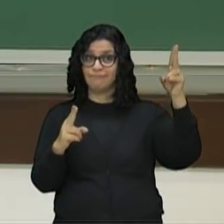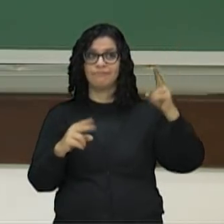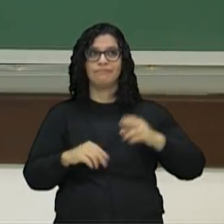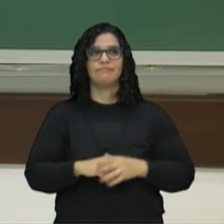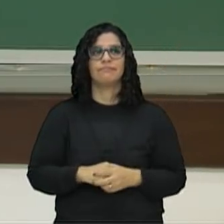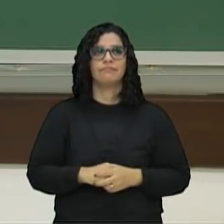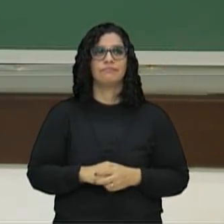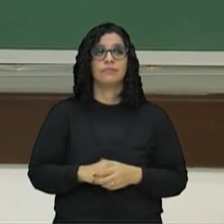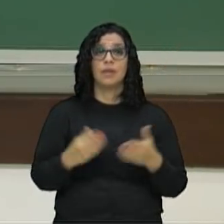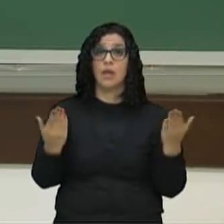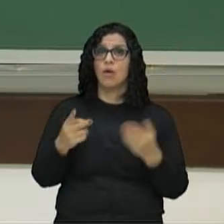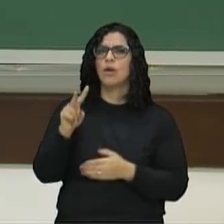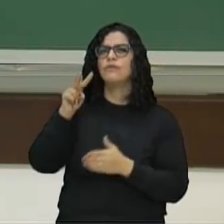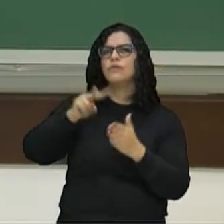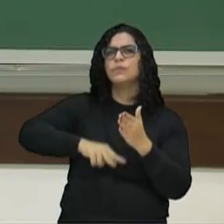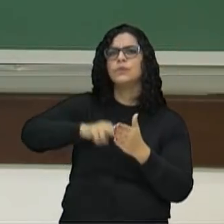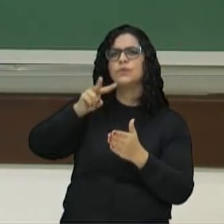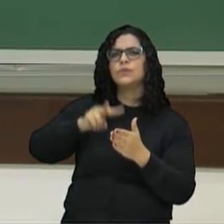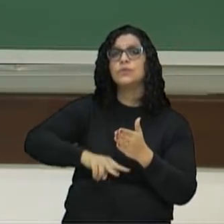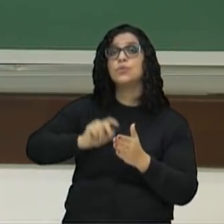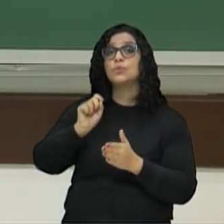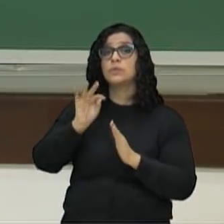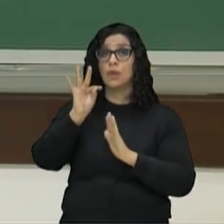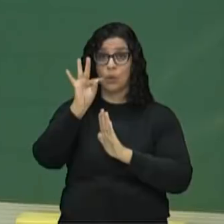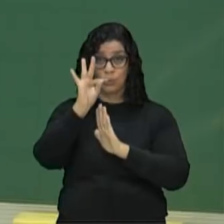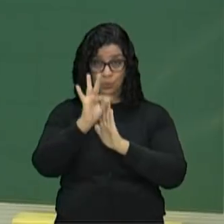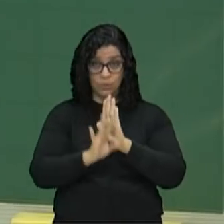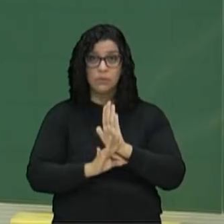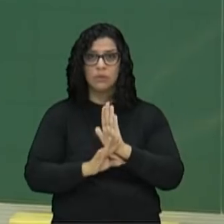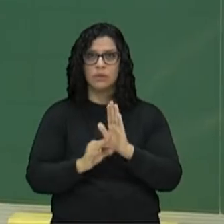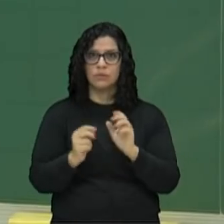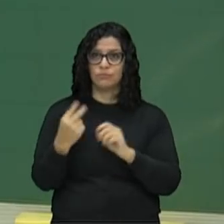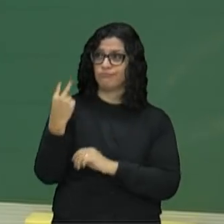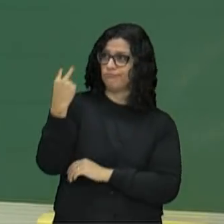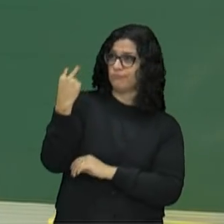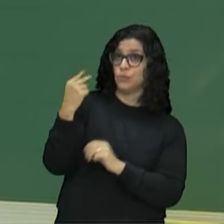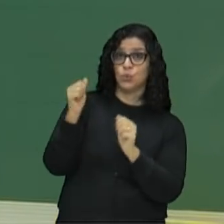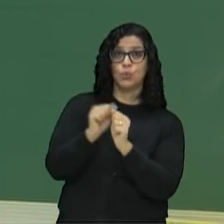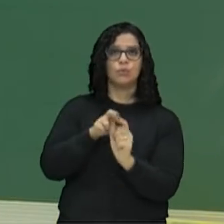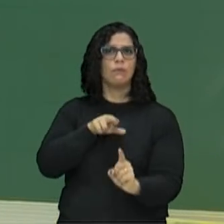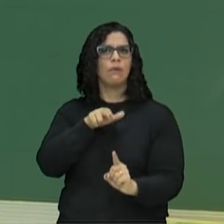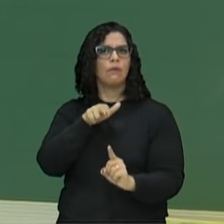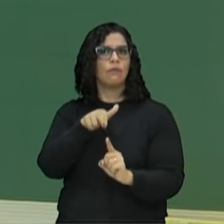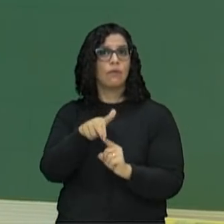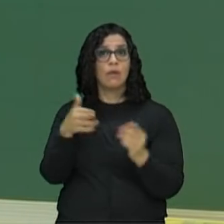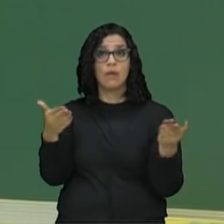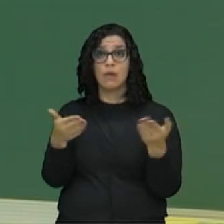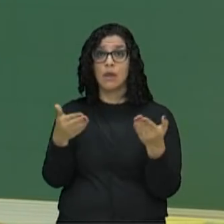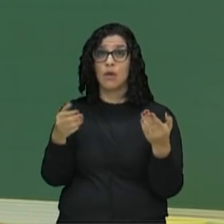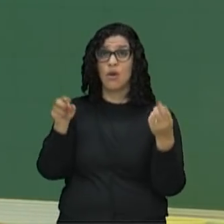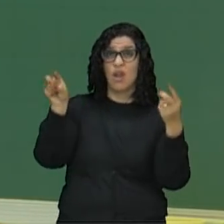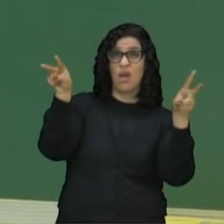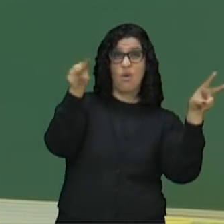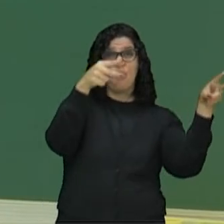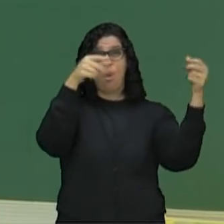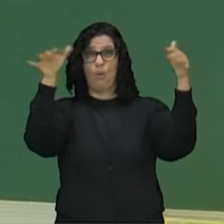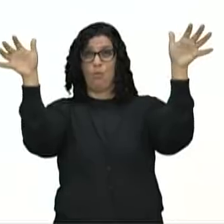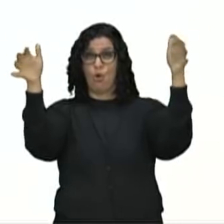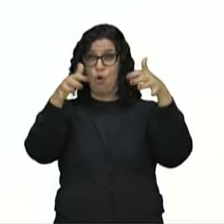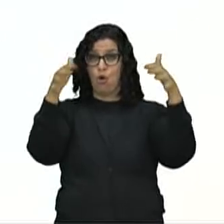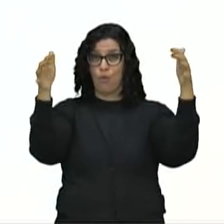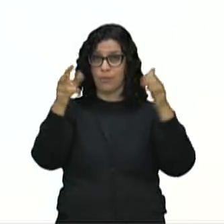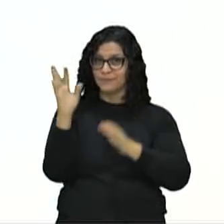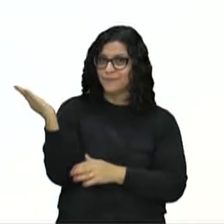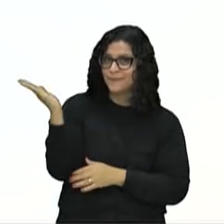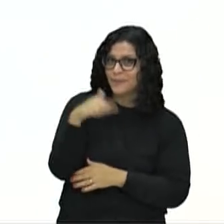questão. E nós vamos ler esse fragmento que se refere à tempestade.